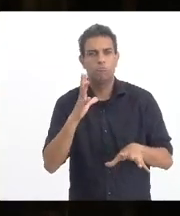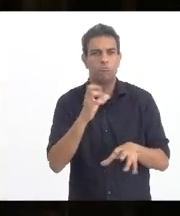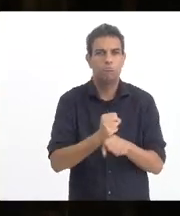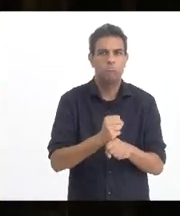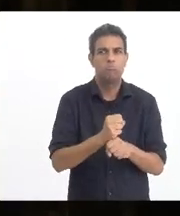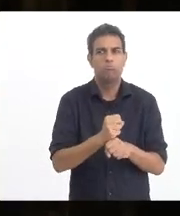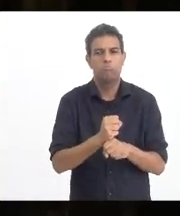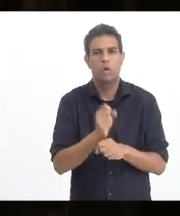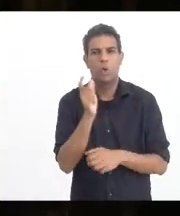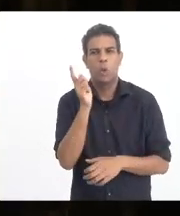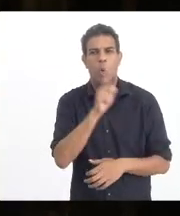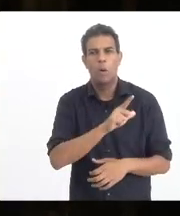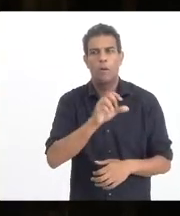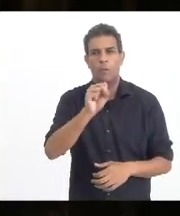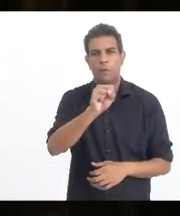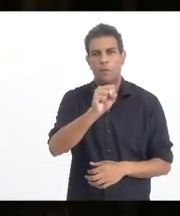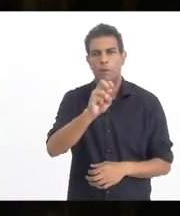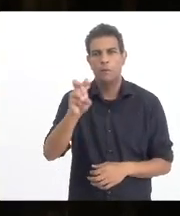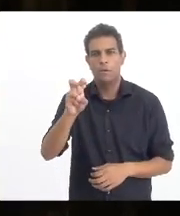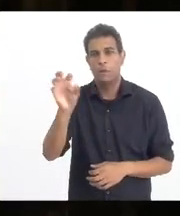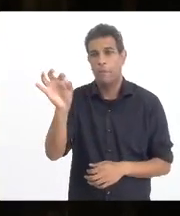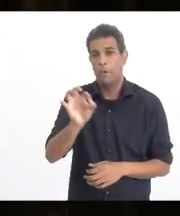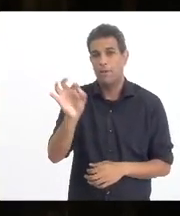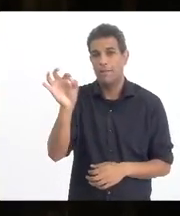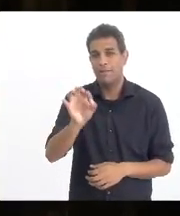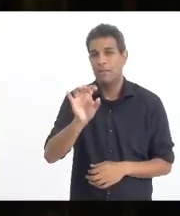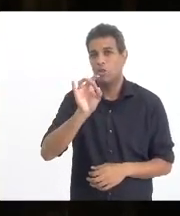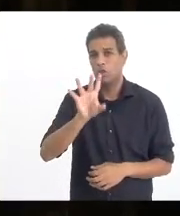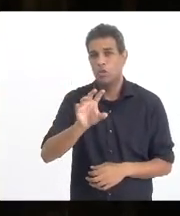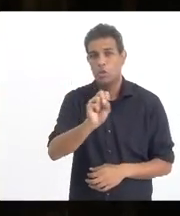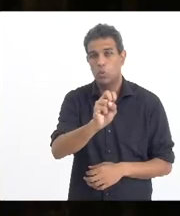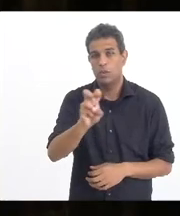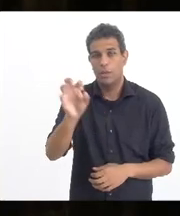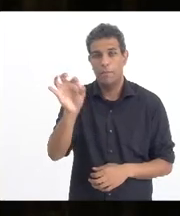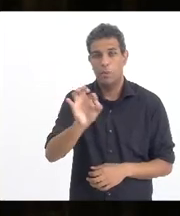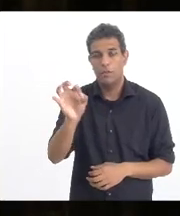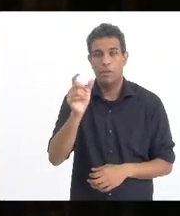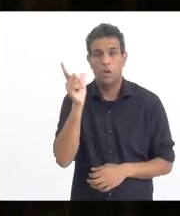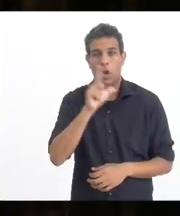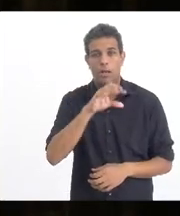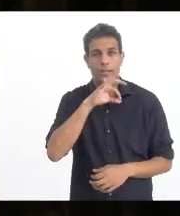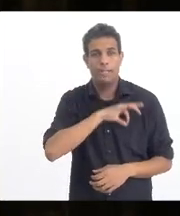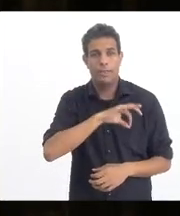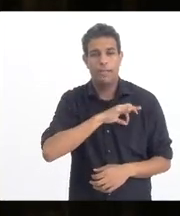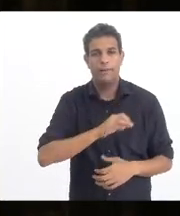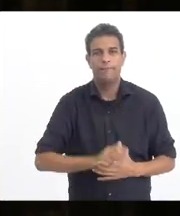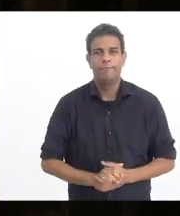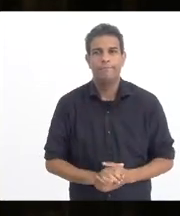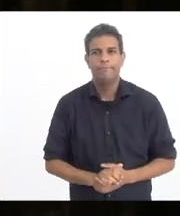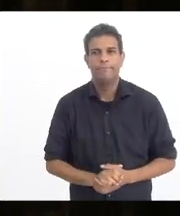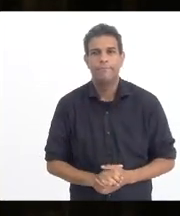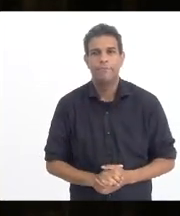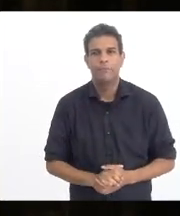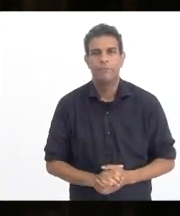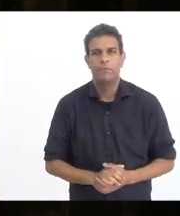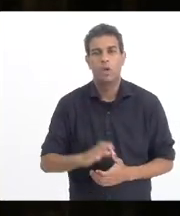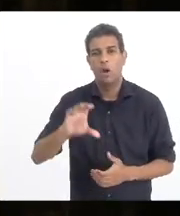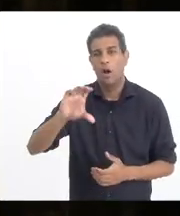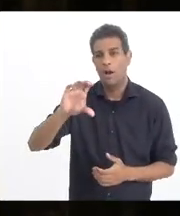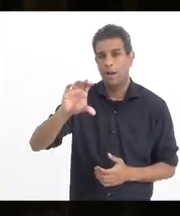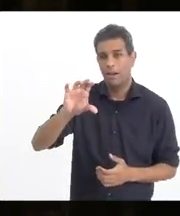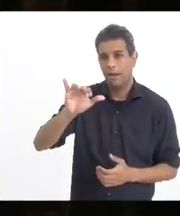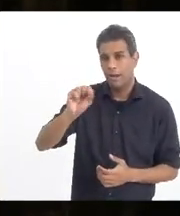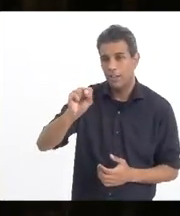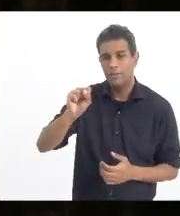gratificação de habilitação de 85%. 85%. Que quando ele faz o CAIS ou